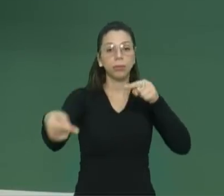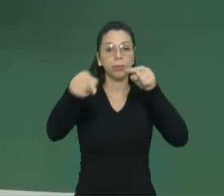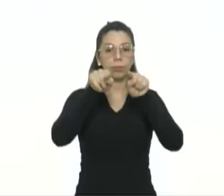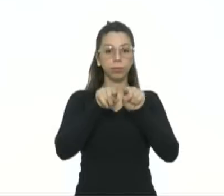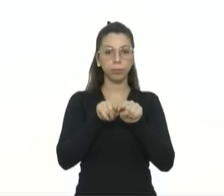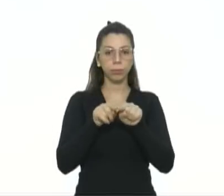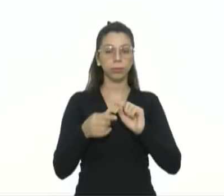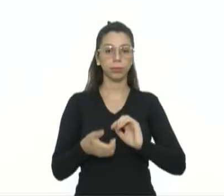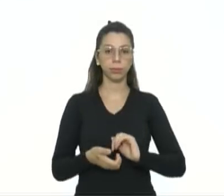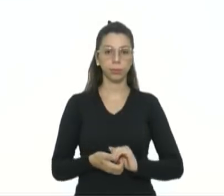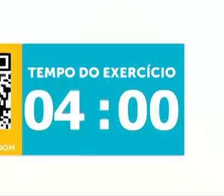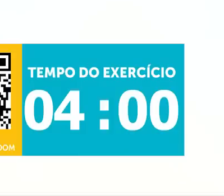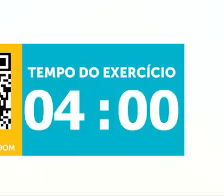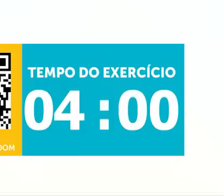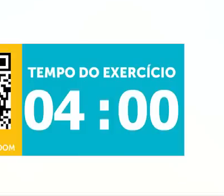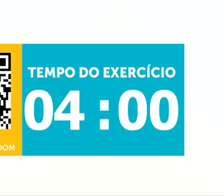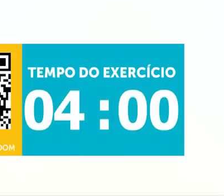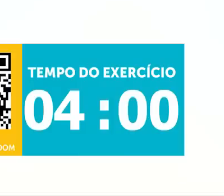voltamos.